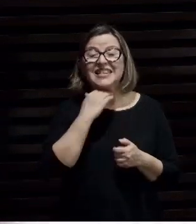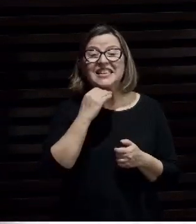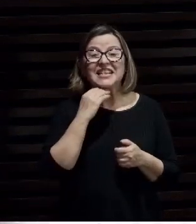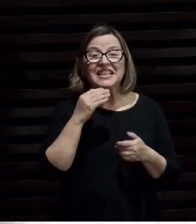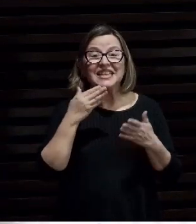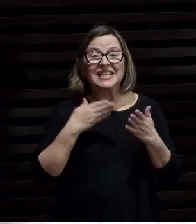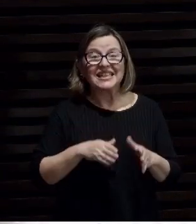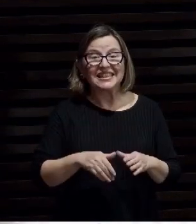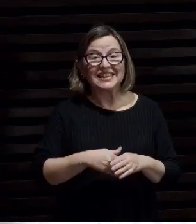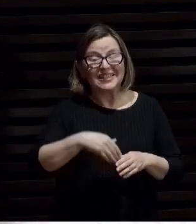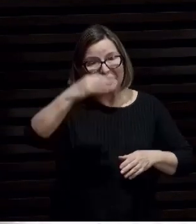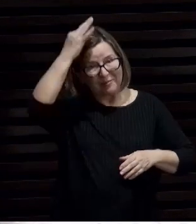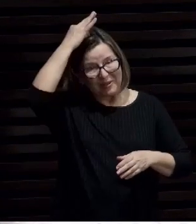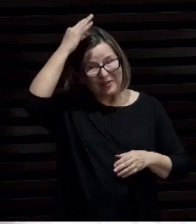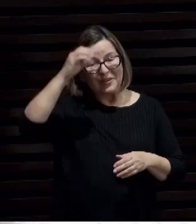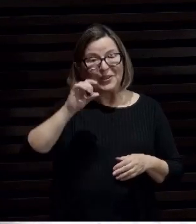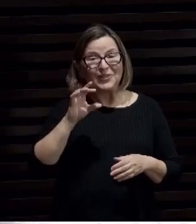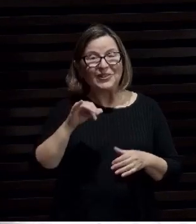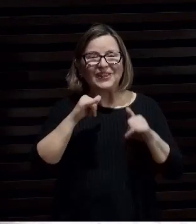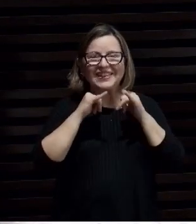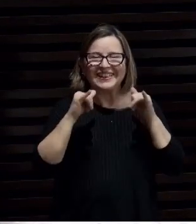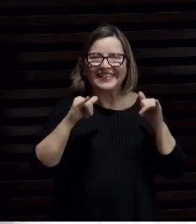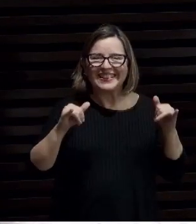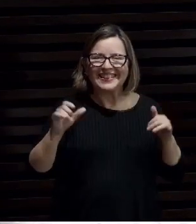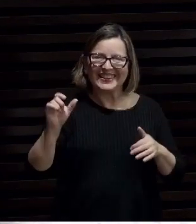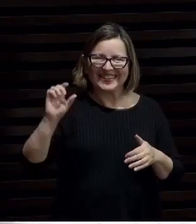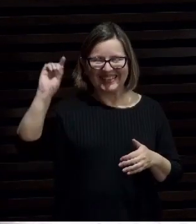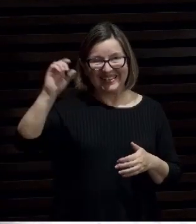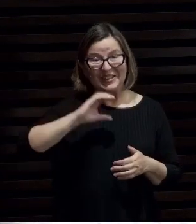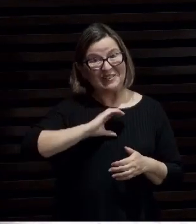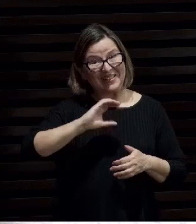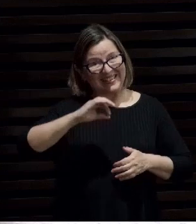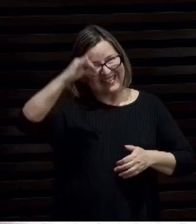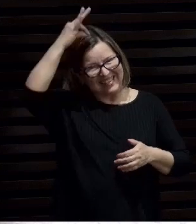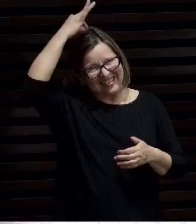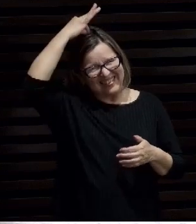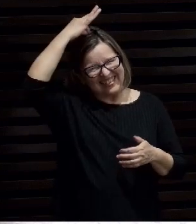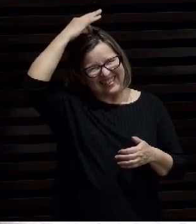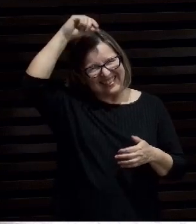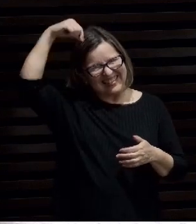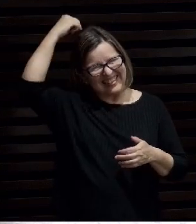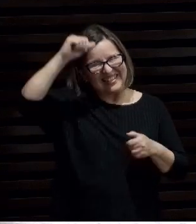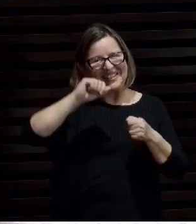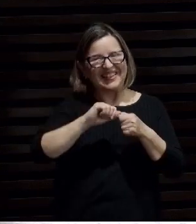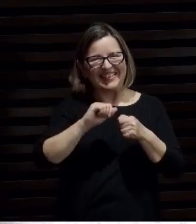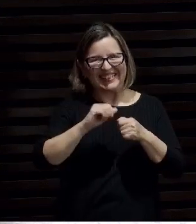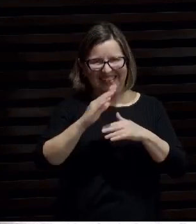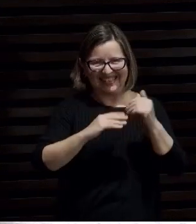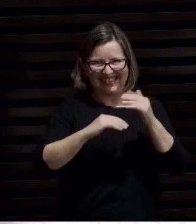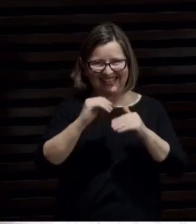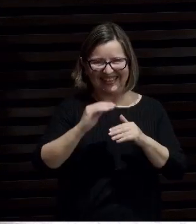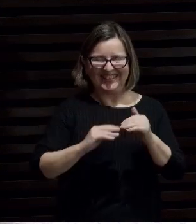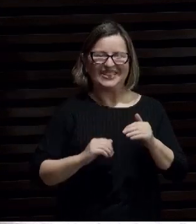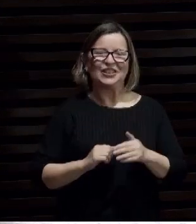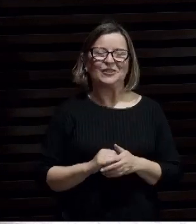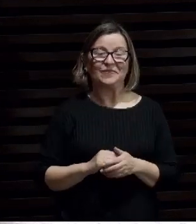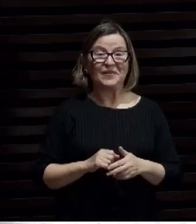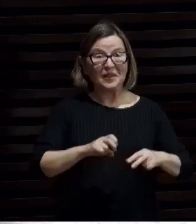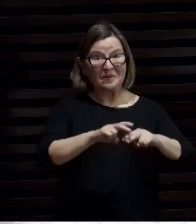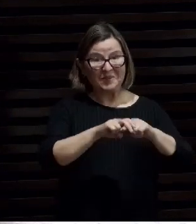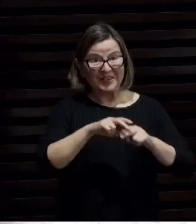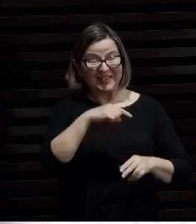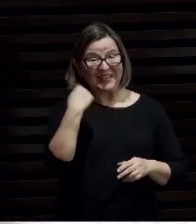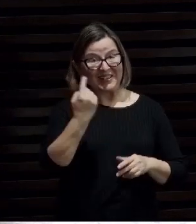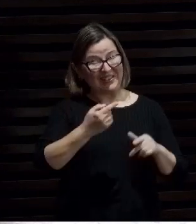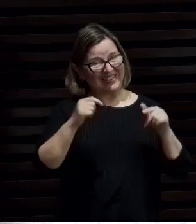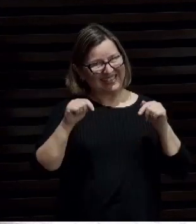lançando a palavra de Deus, confiando que o Espírito vai fazer isso. É por isso que nós estamos